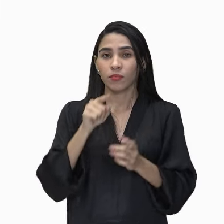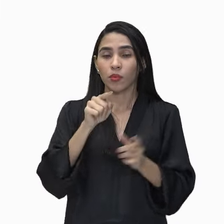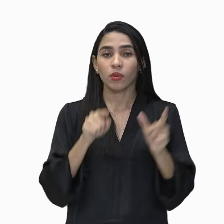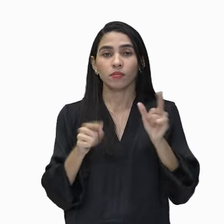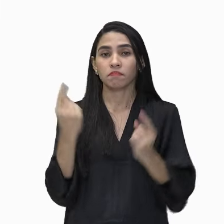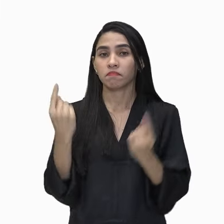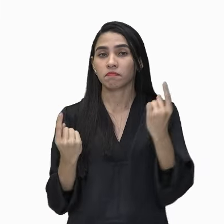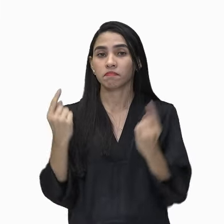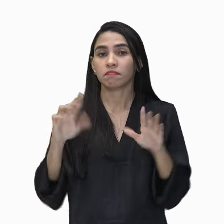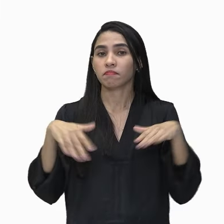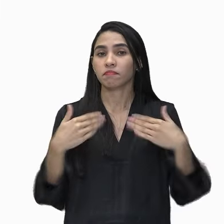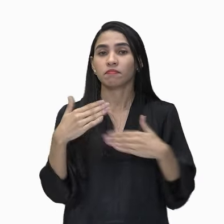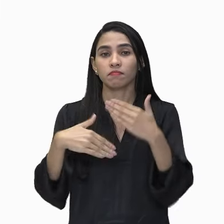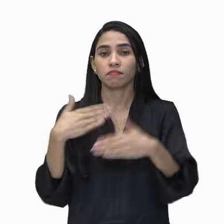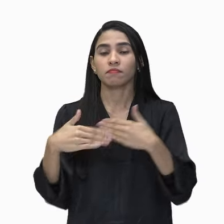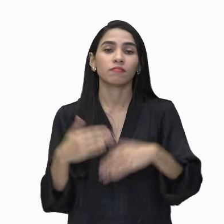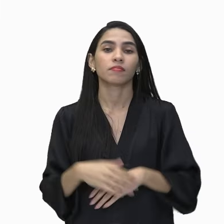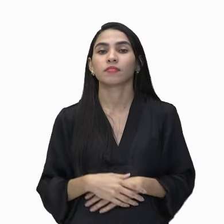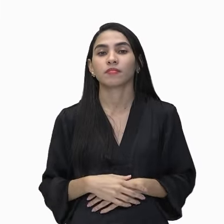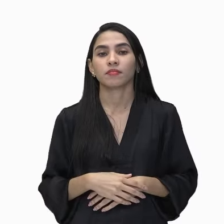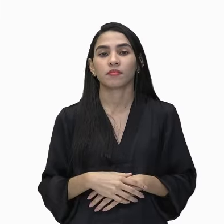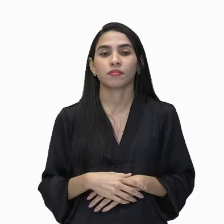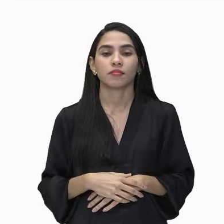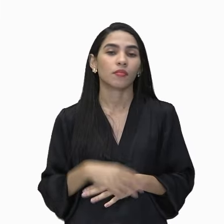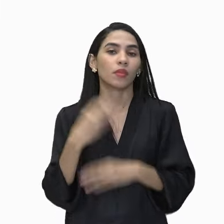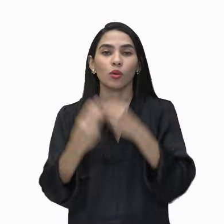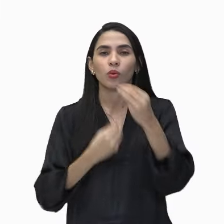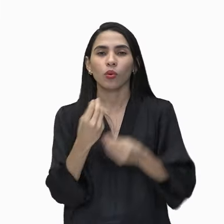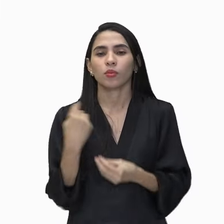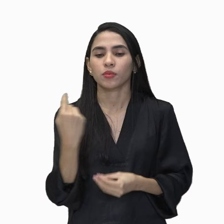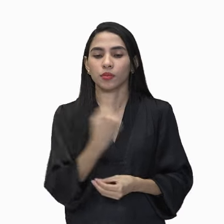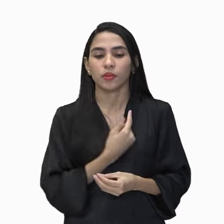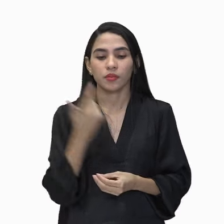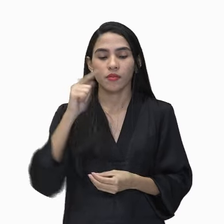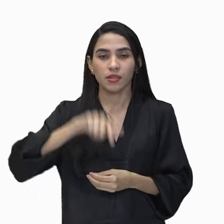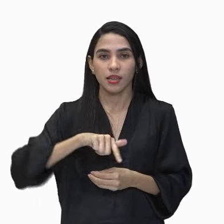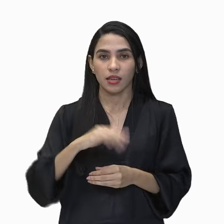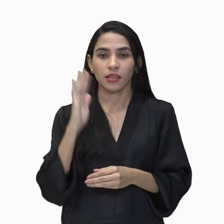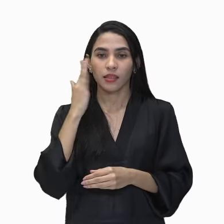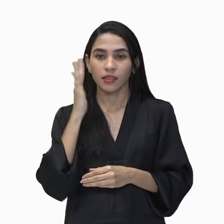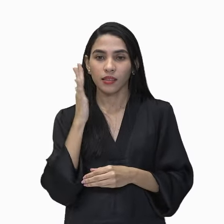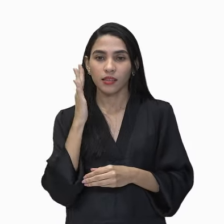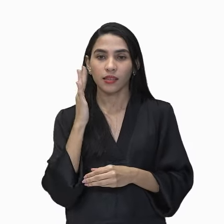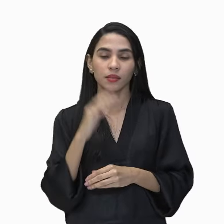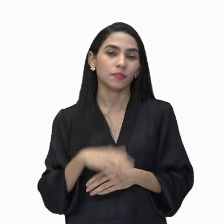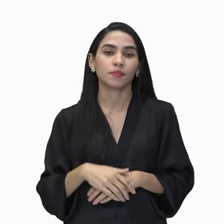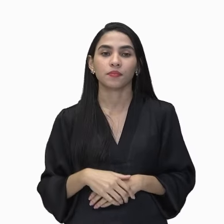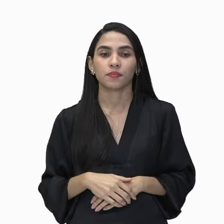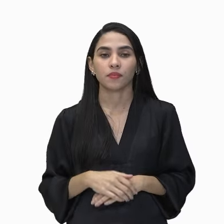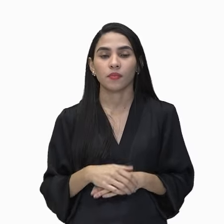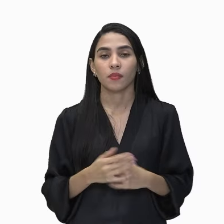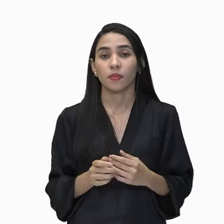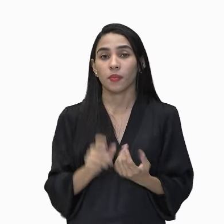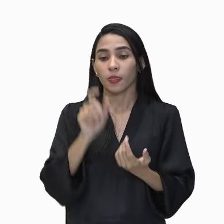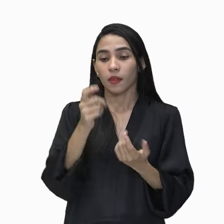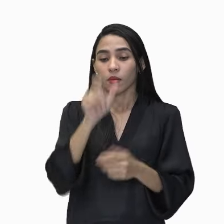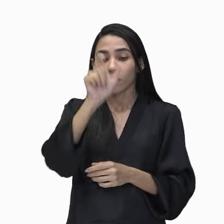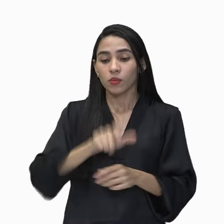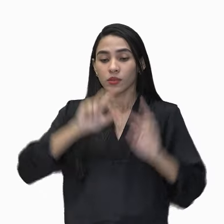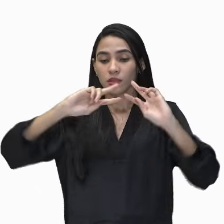desse processo todo aí? Nós temos... Como é que a gente consegue entender isso daí? O homem, ele é sempre o